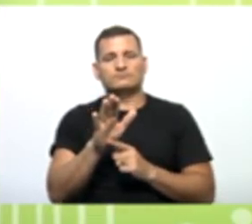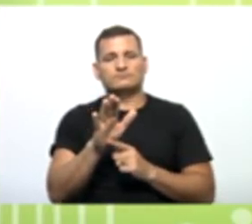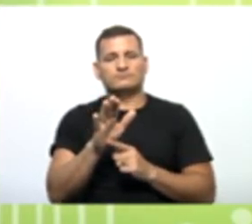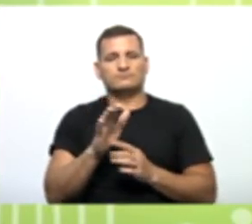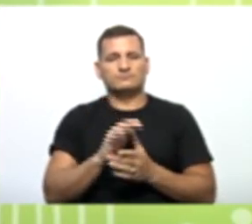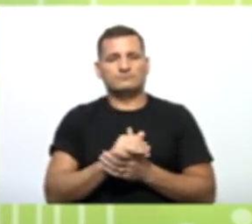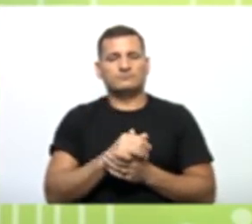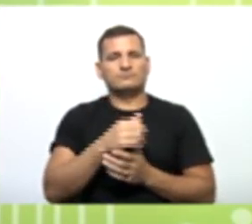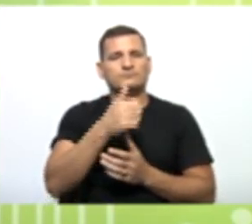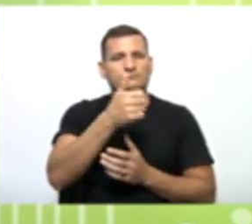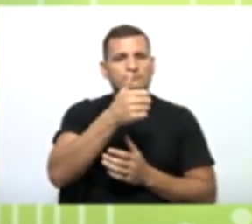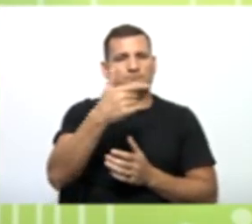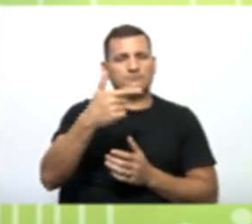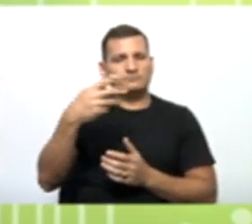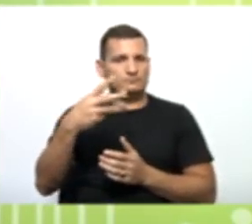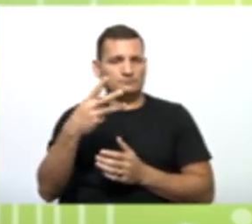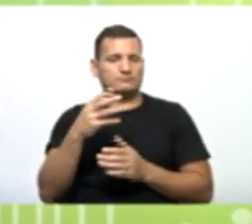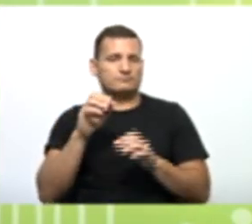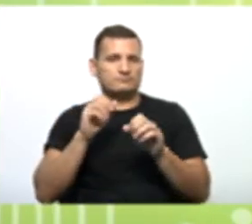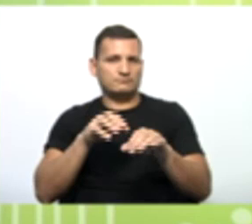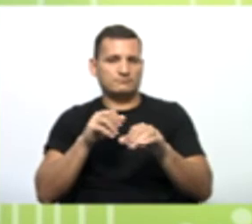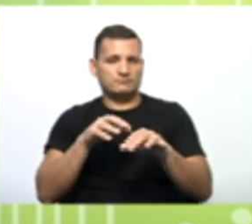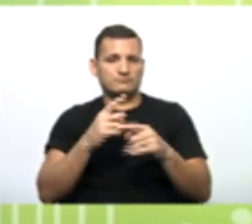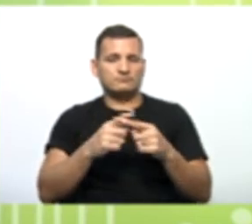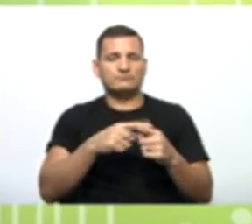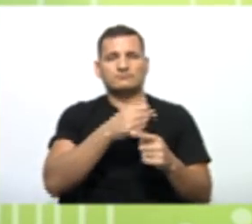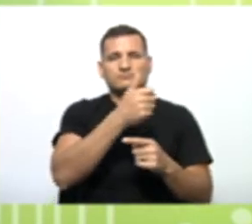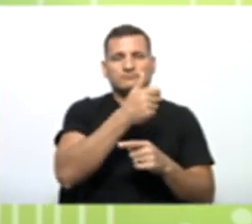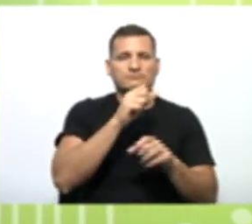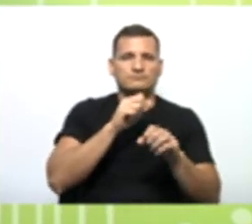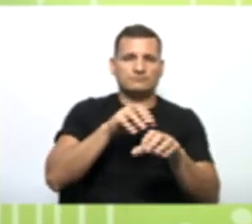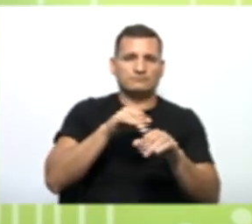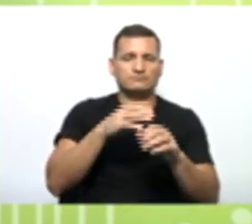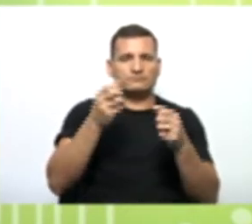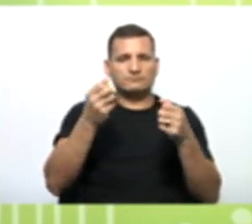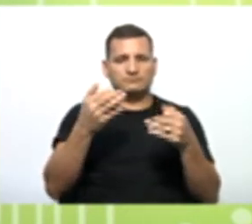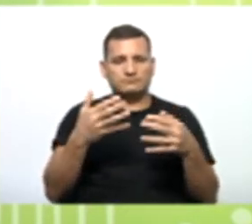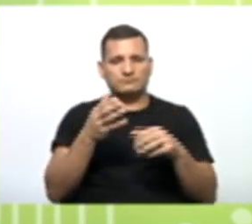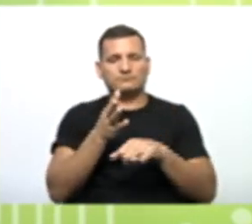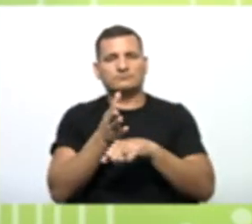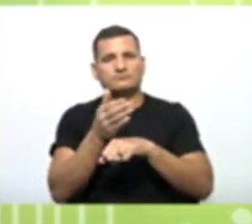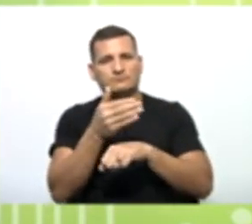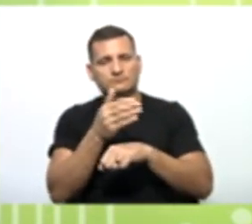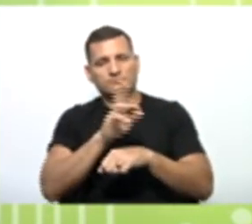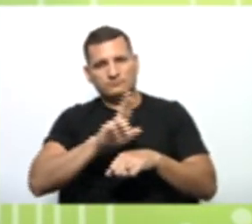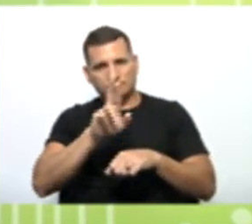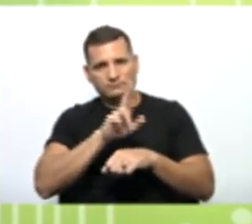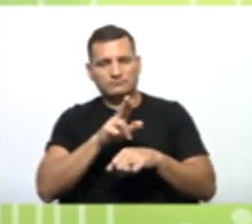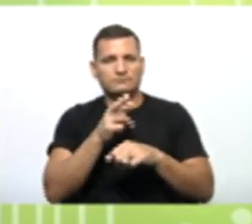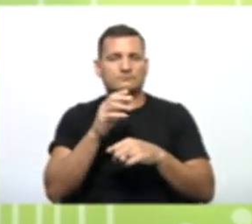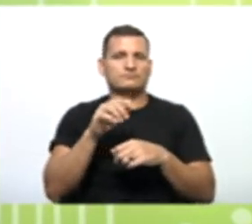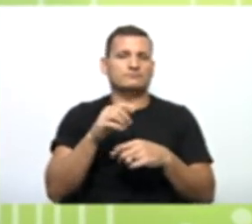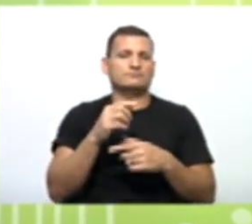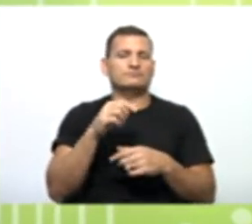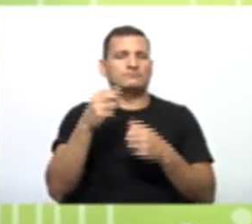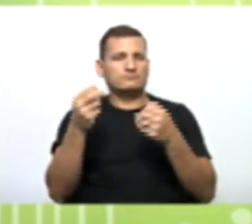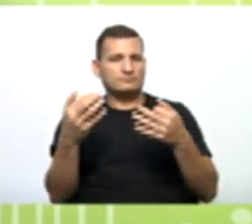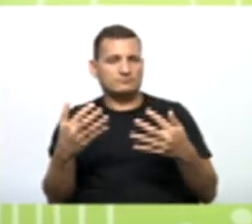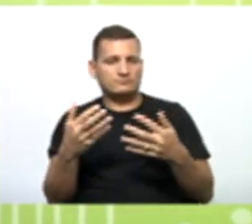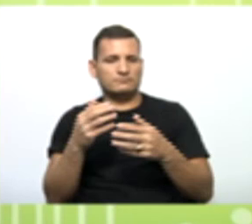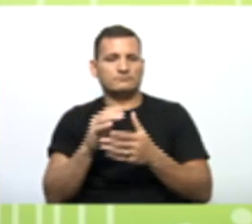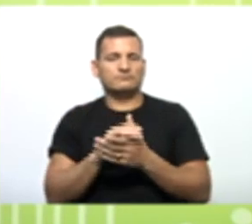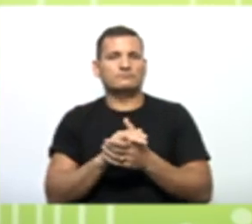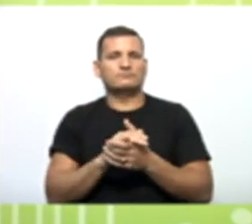e hoje no nosso terceiro encontro. Que desde a primeira aula, quando a gente falou de acessibilidade, quando a gente falou de usabilidade, quando a gente falou